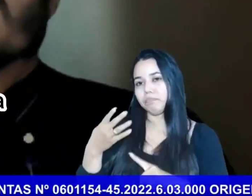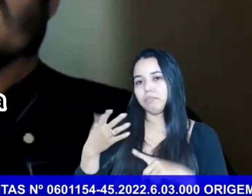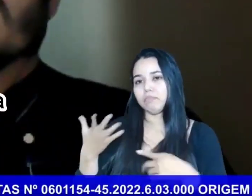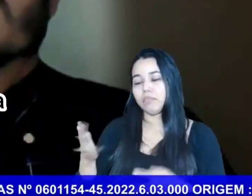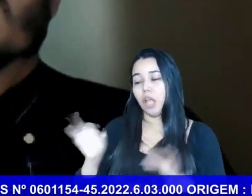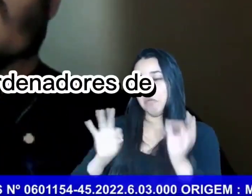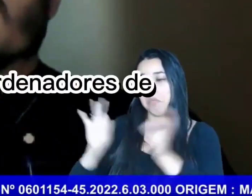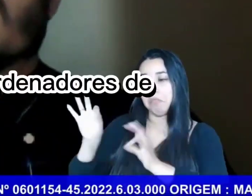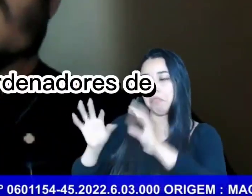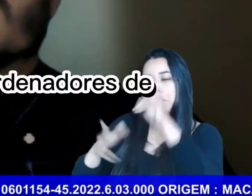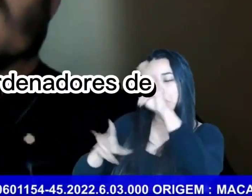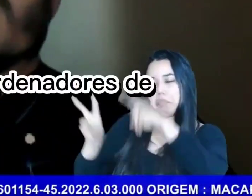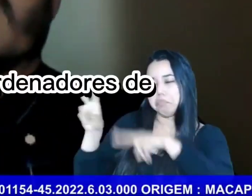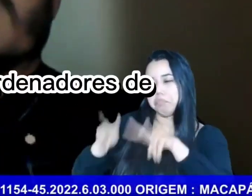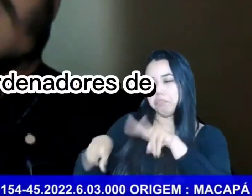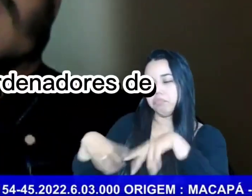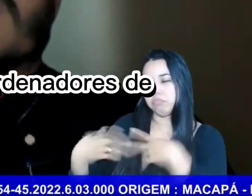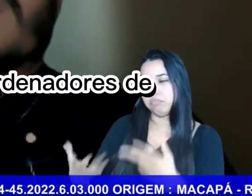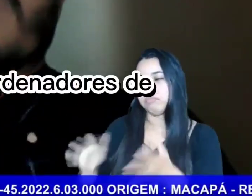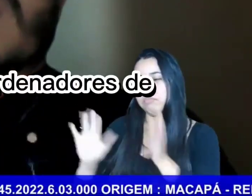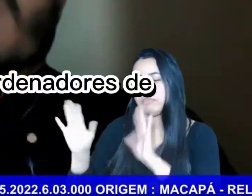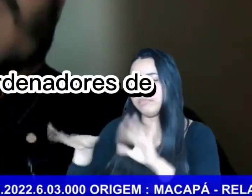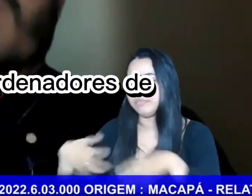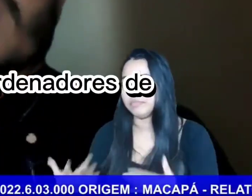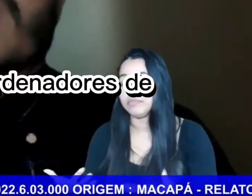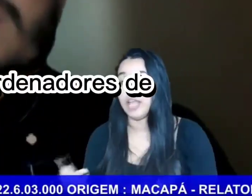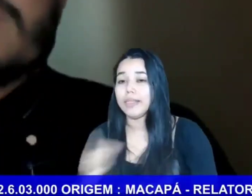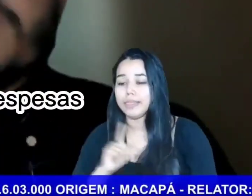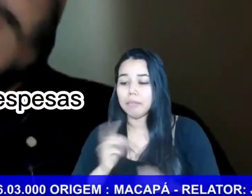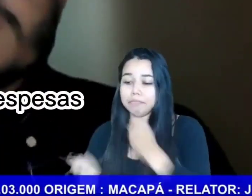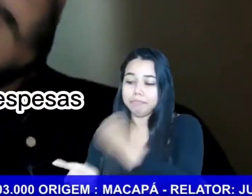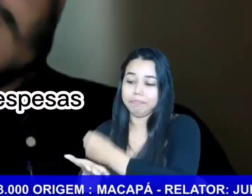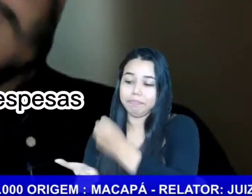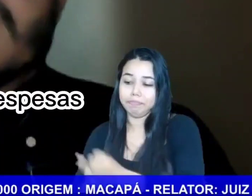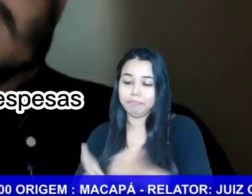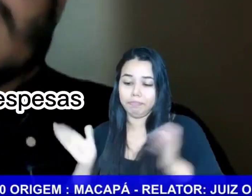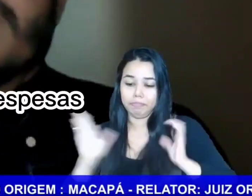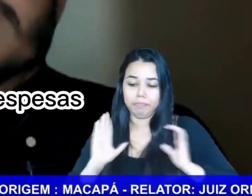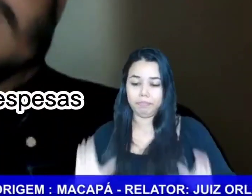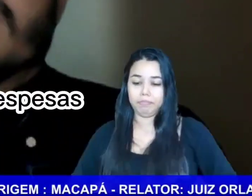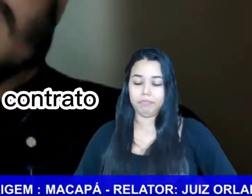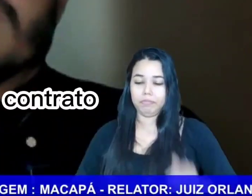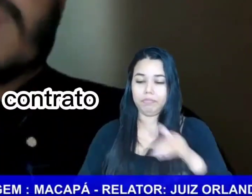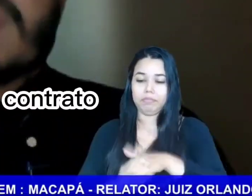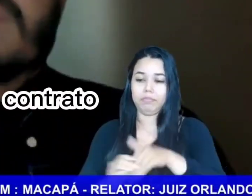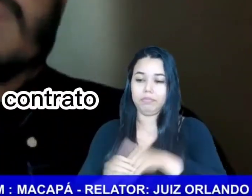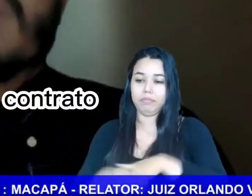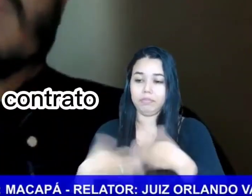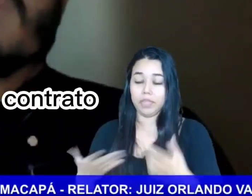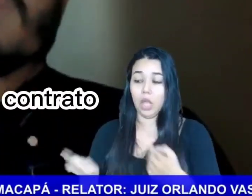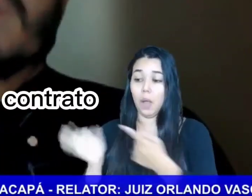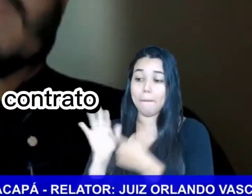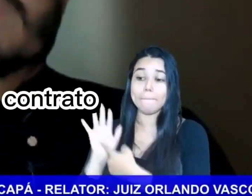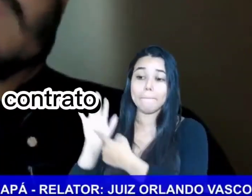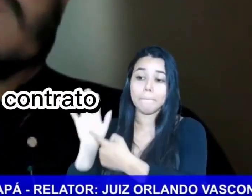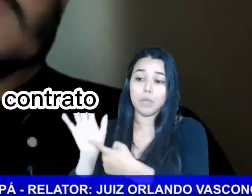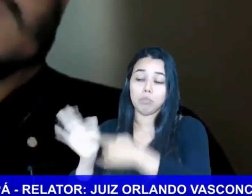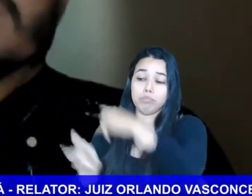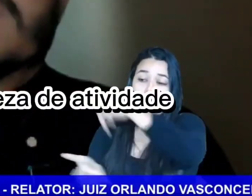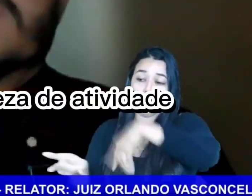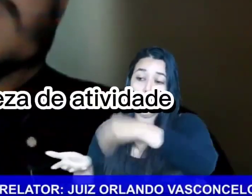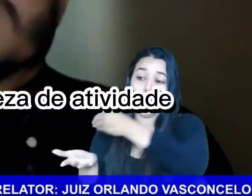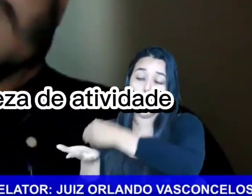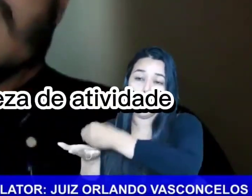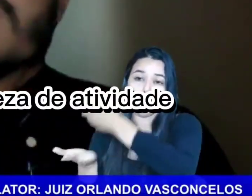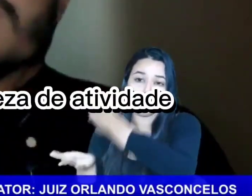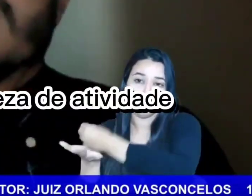análise técnica se refere à contratação de coordenadores de campanha, e para comprovar tais despesas, o candidato apresentou o contrato